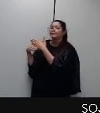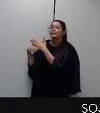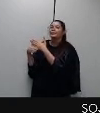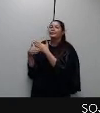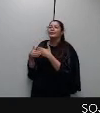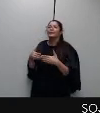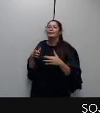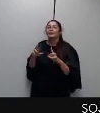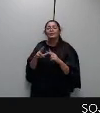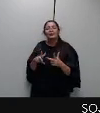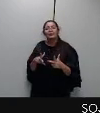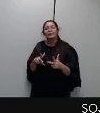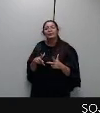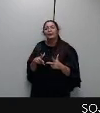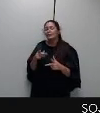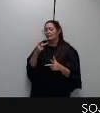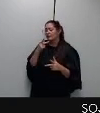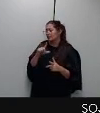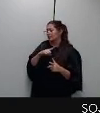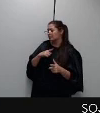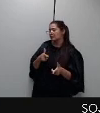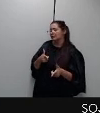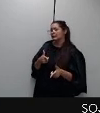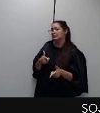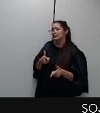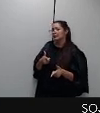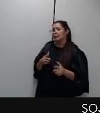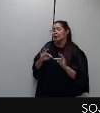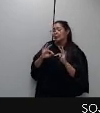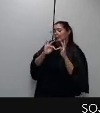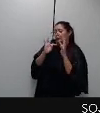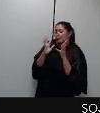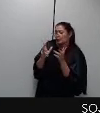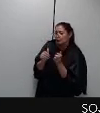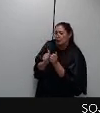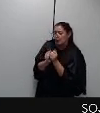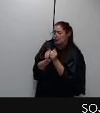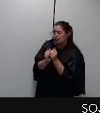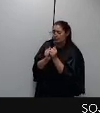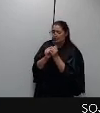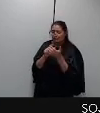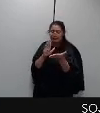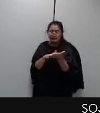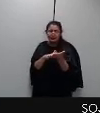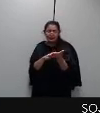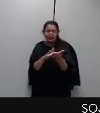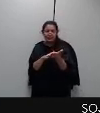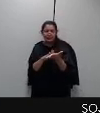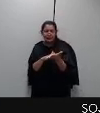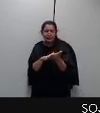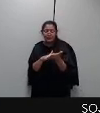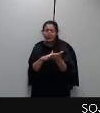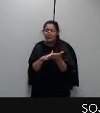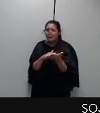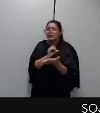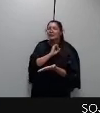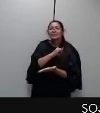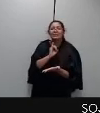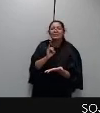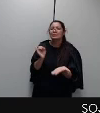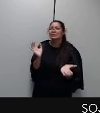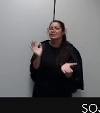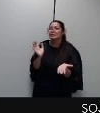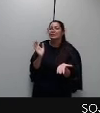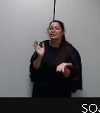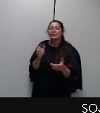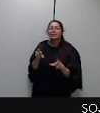você não tem ali todo mundo uma questão probatória Você não tem uma expulsão essas agora enfim não tem se